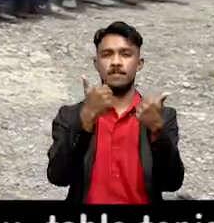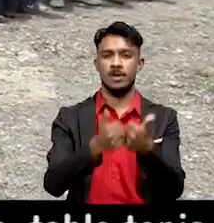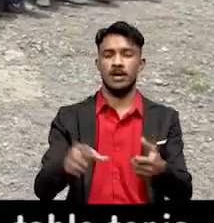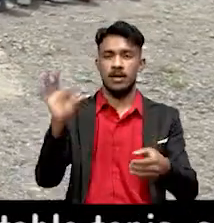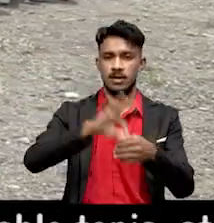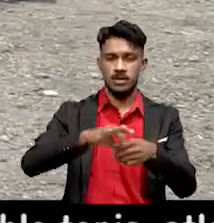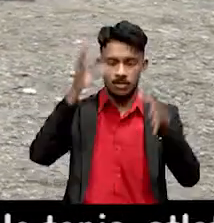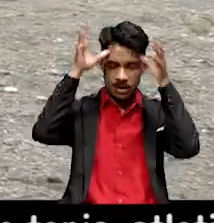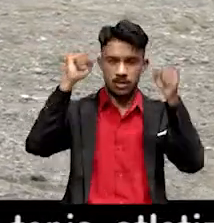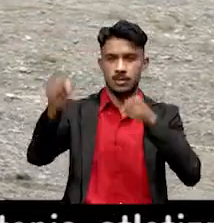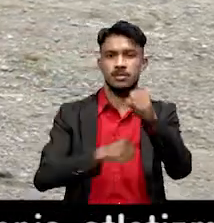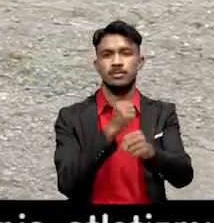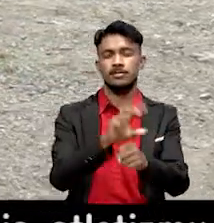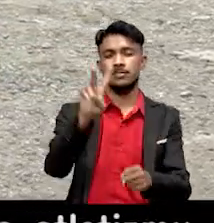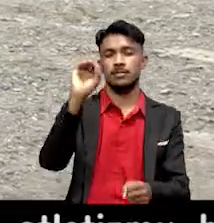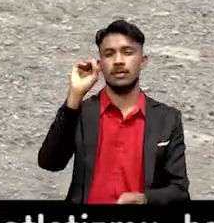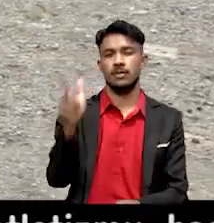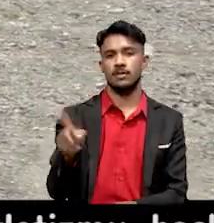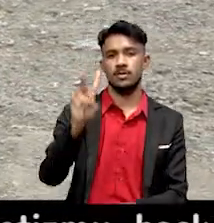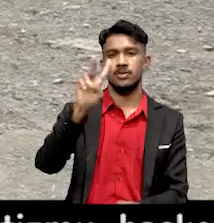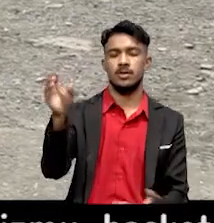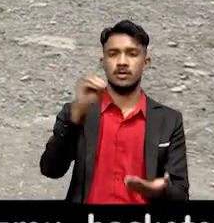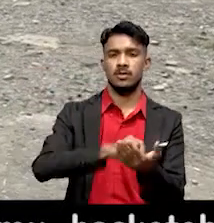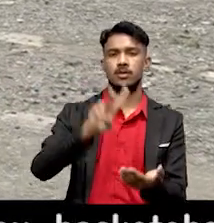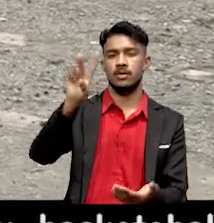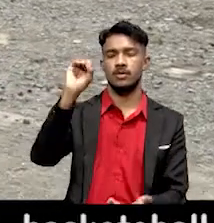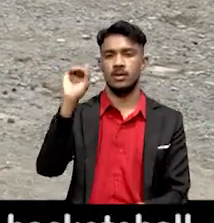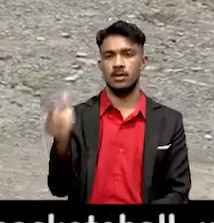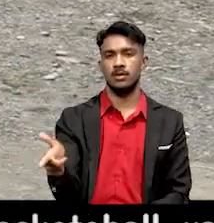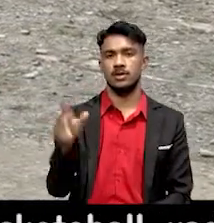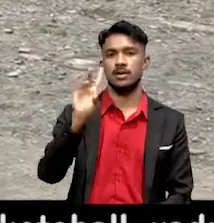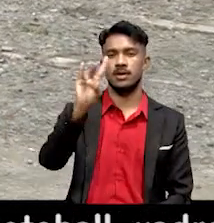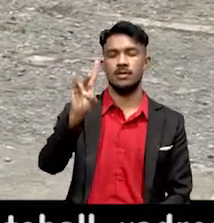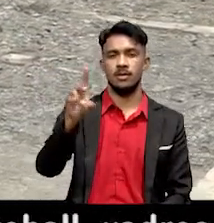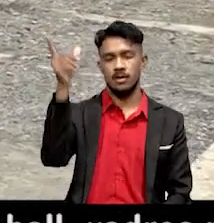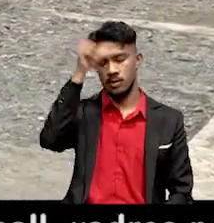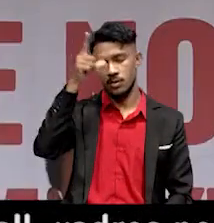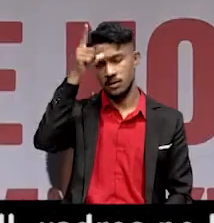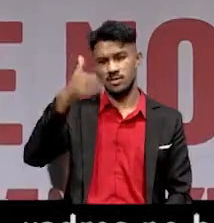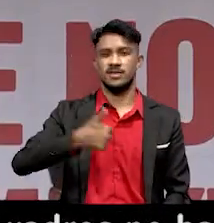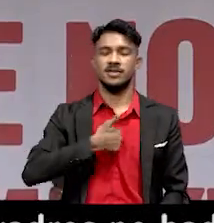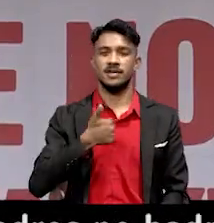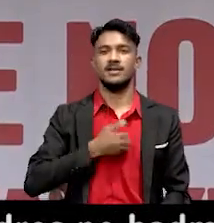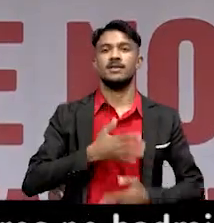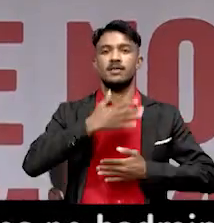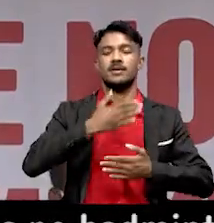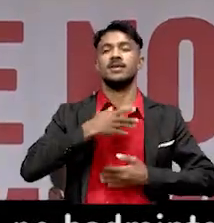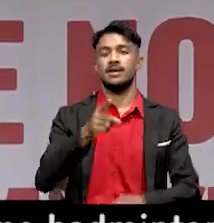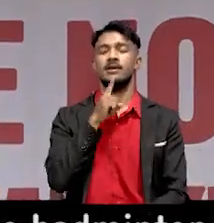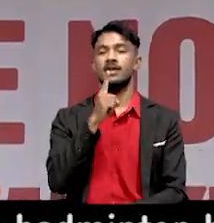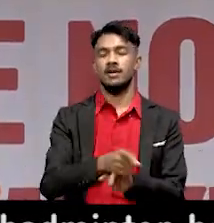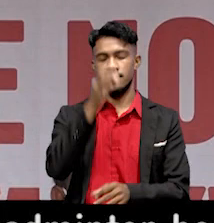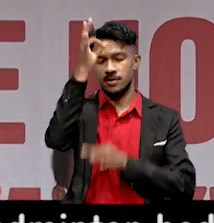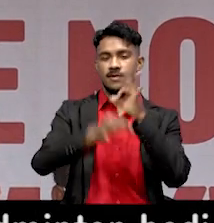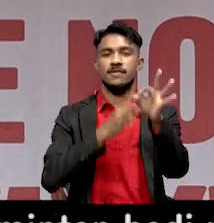tinan rihun rua ronul resin rua to rihun rua ruanul resin hitu. Luolo senti honrado teves ho konfiansa nebe povu